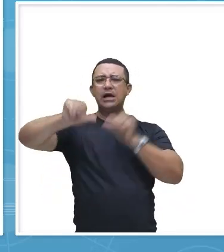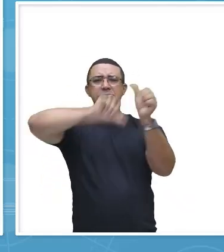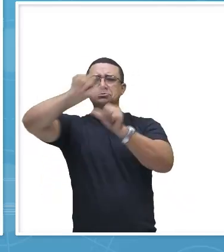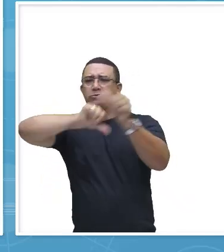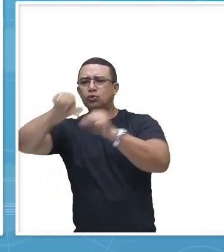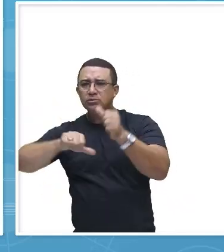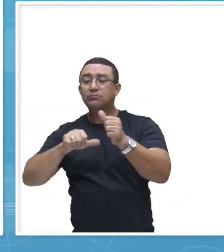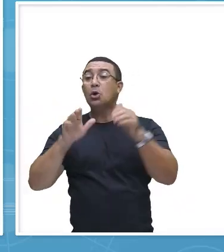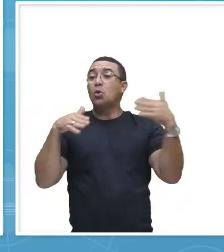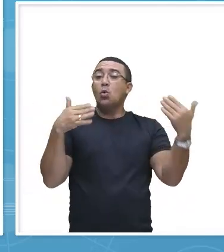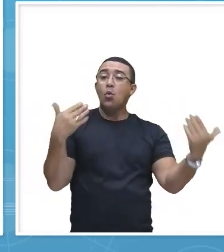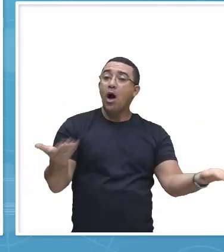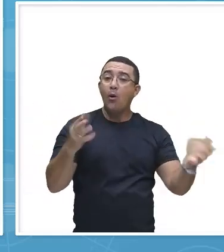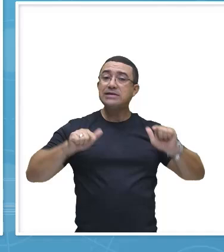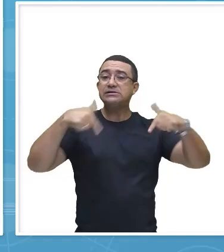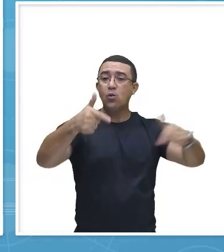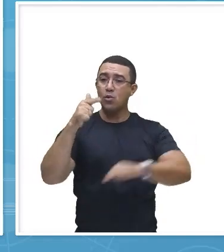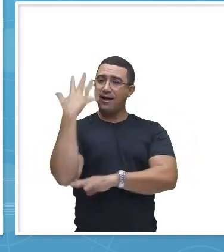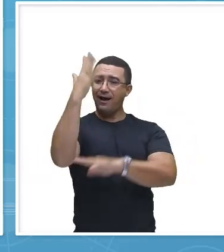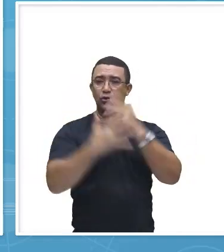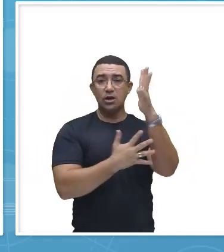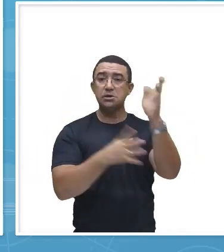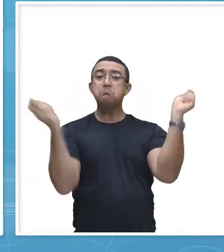natureza que podem modificar a paisagem? Tá?